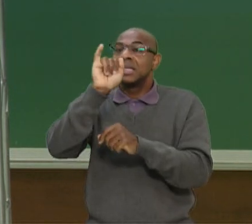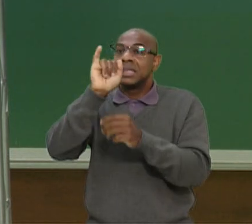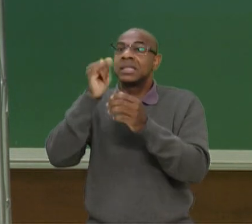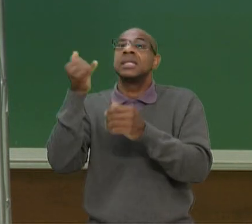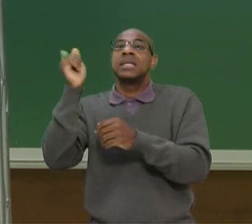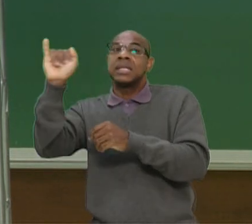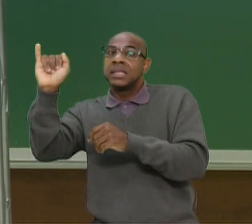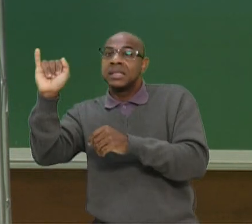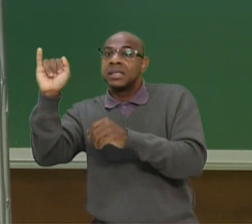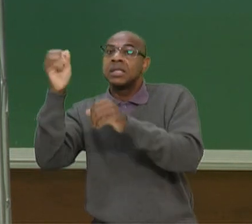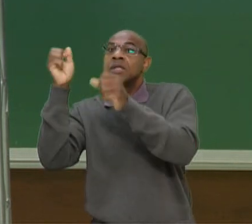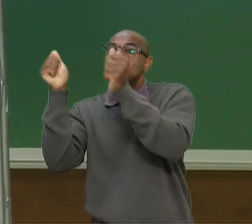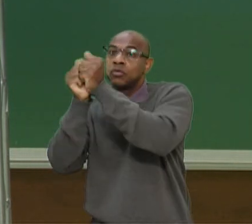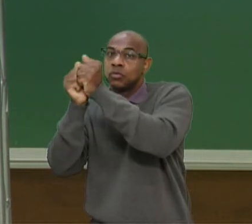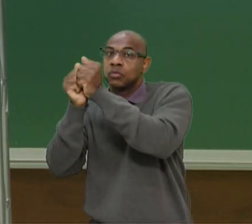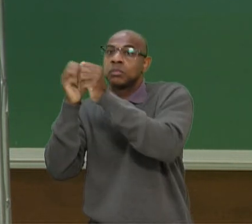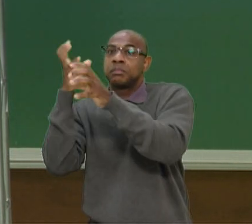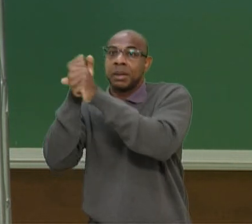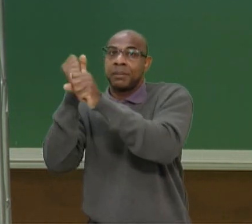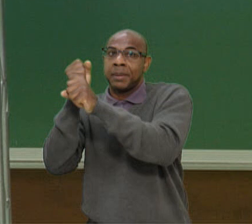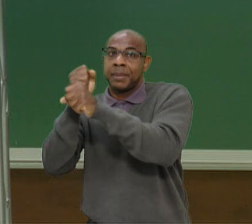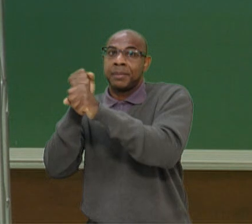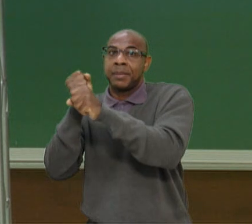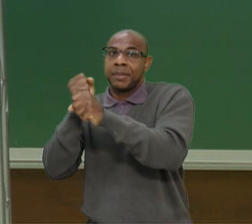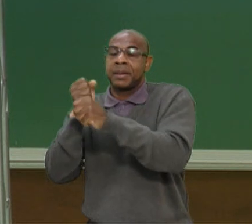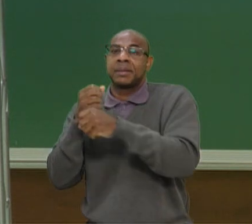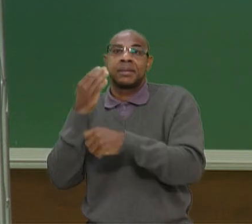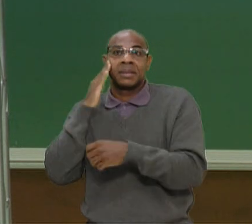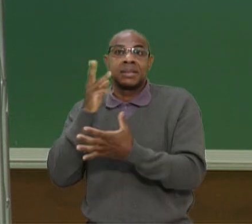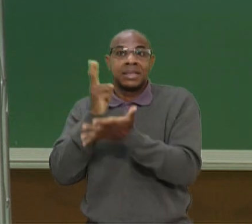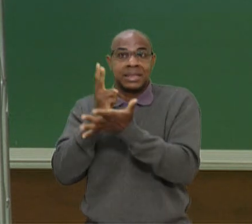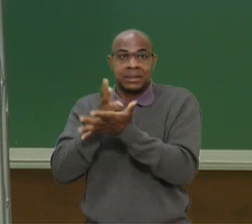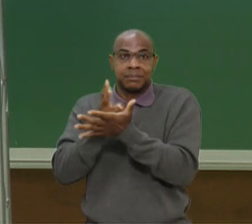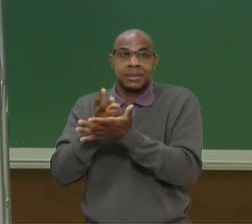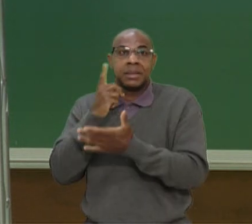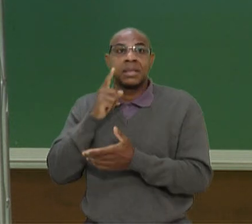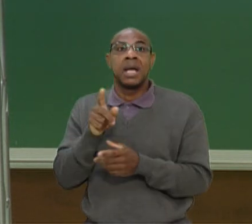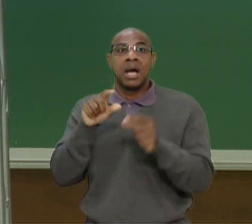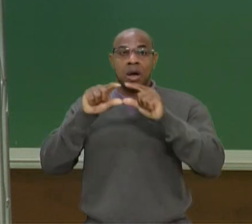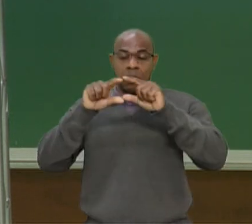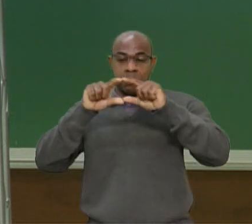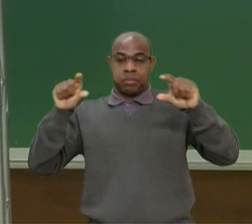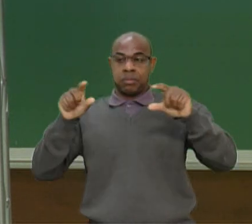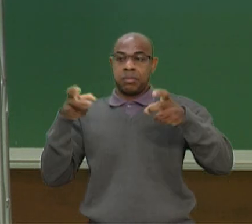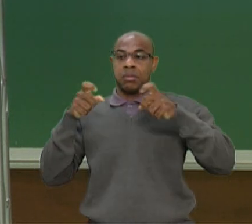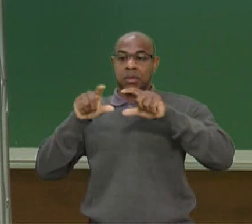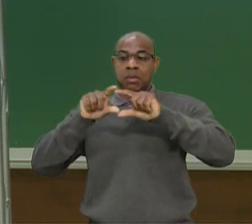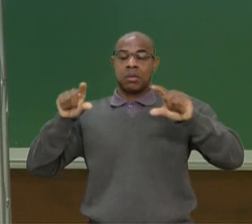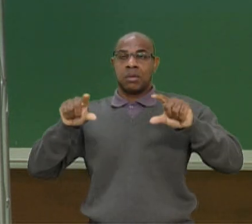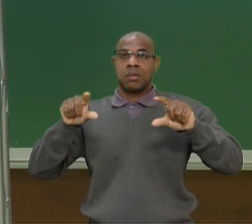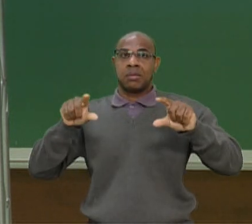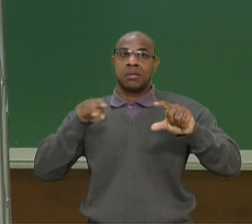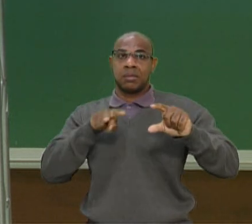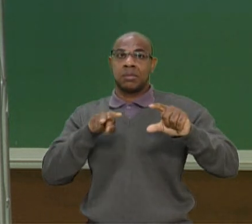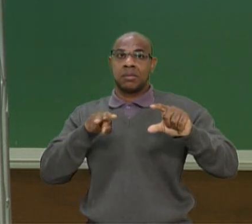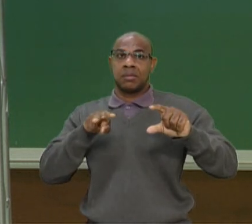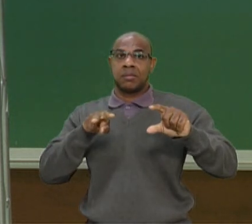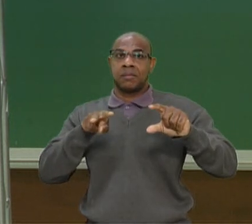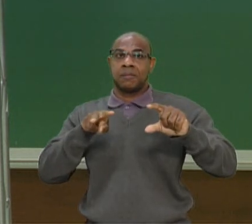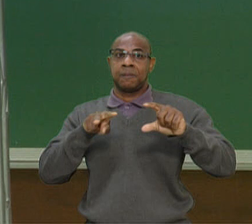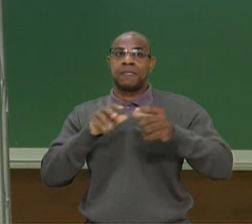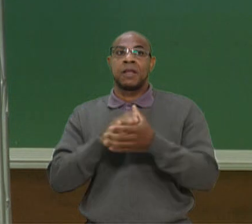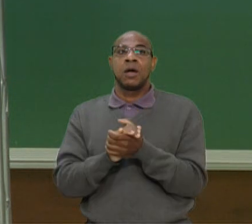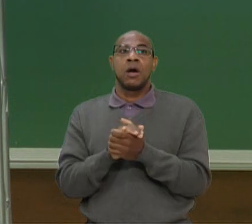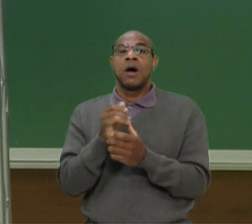na subtração, aqui eu já coloquei de uma forma simplificada, mas aqui é como se eu tivesse o